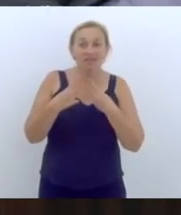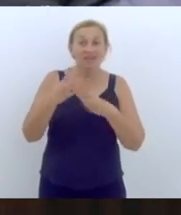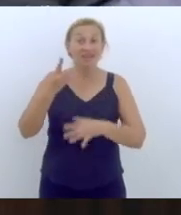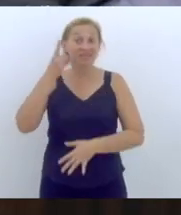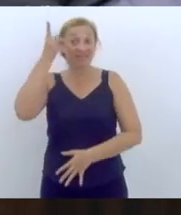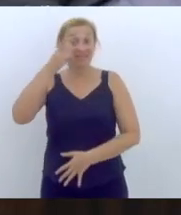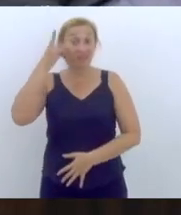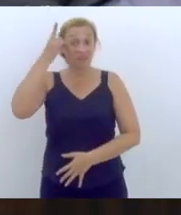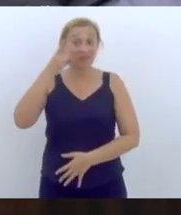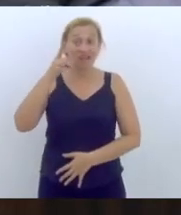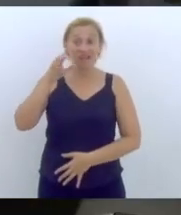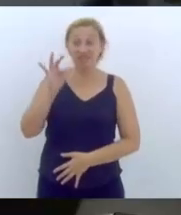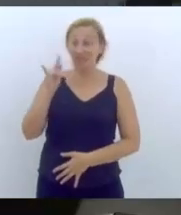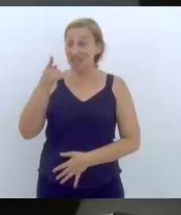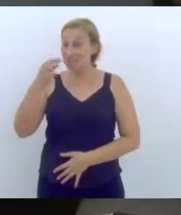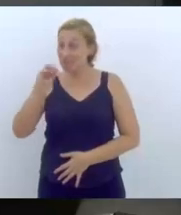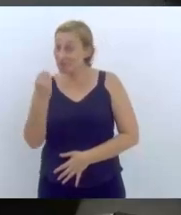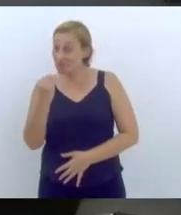deputado Filipinho Raves.